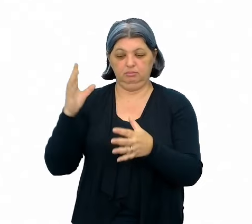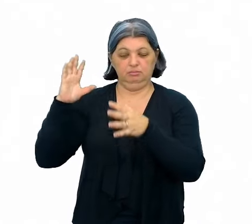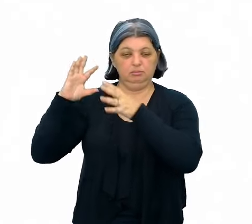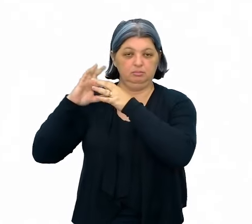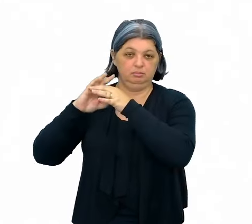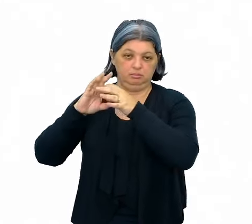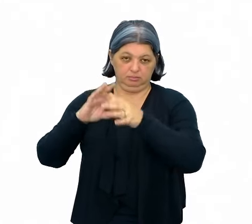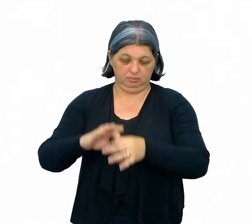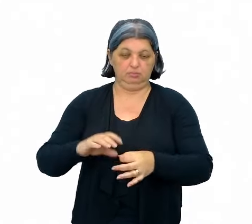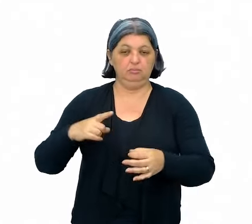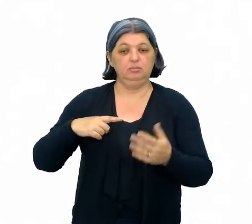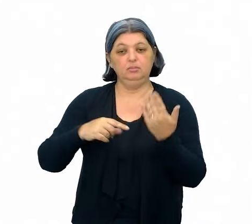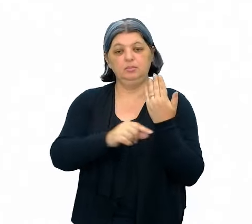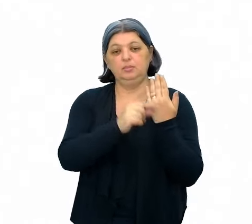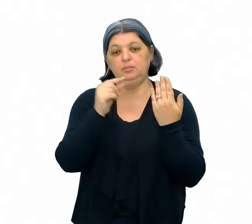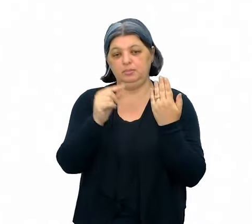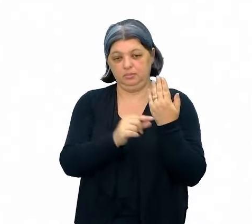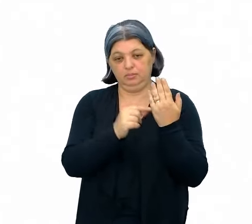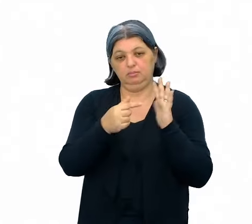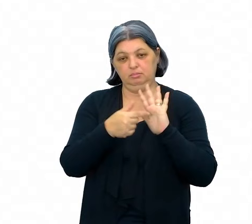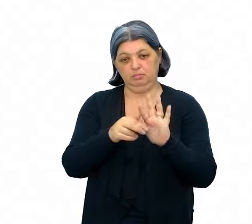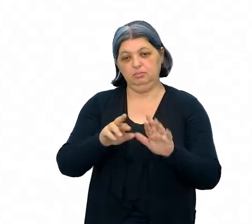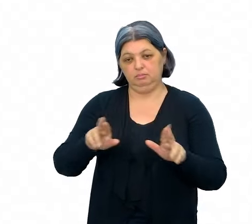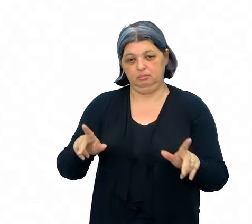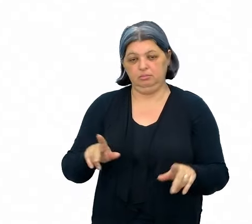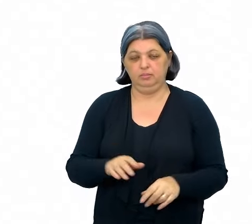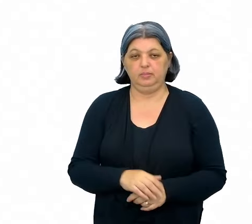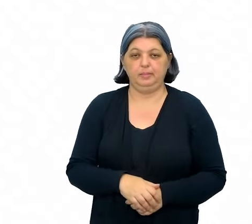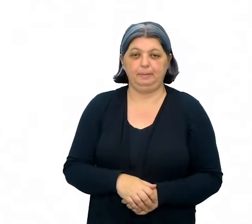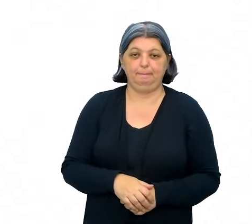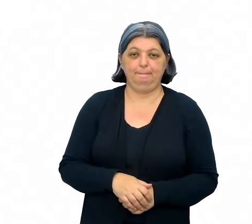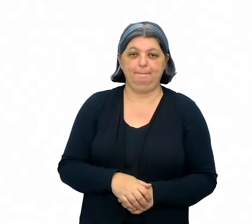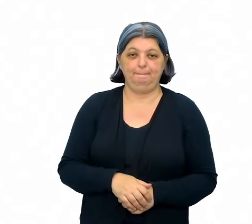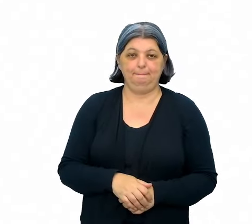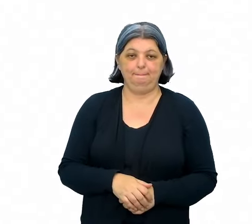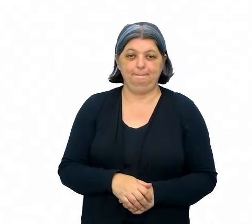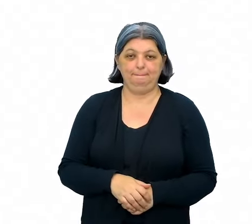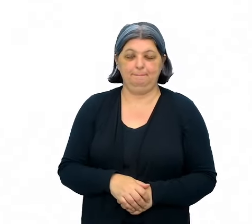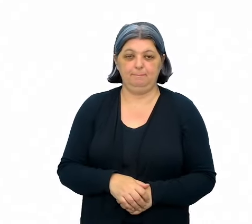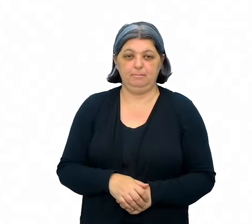Que tem alguns autores que diferencia. Só um minutinho.